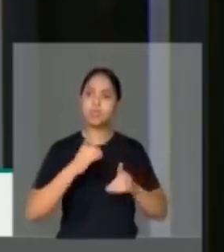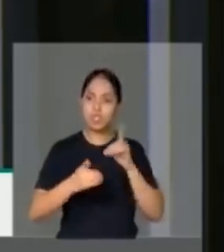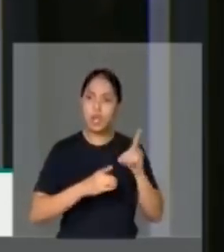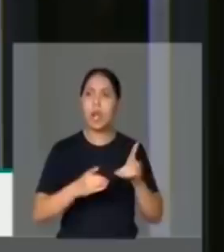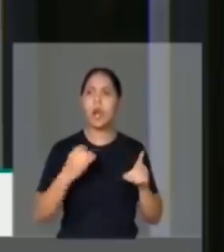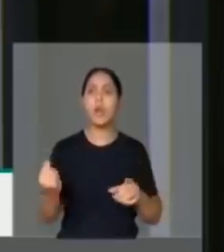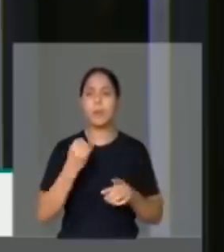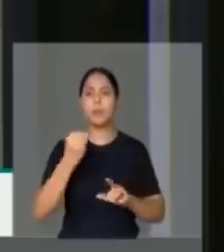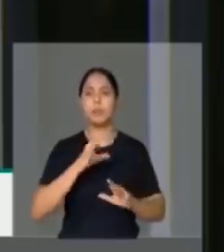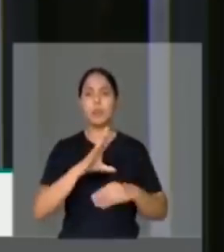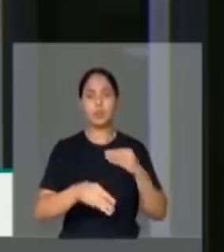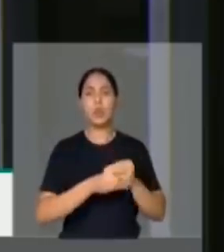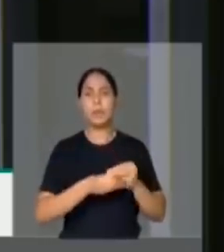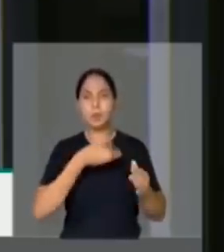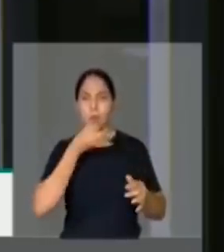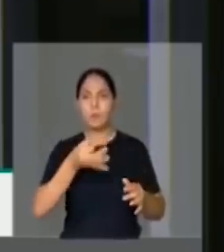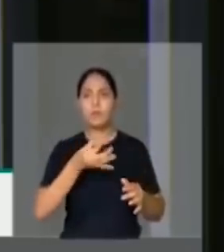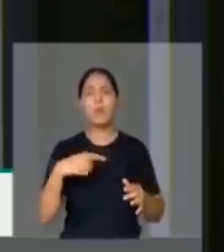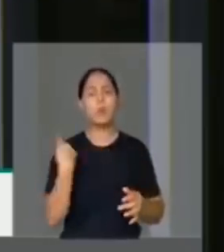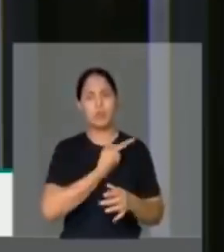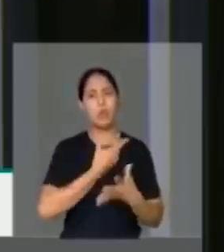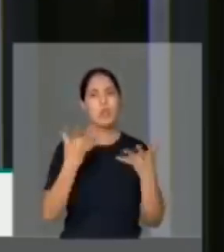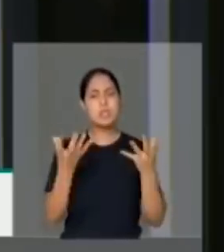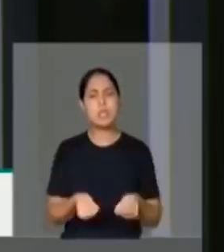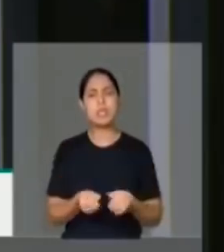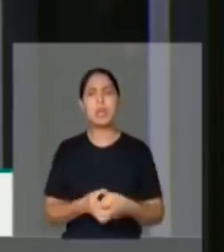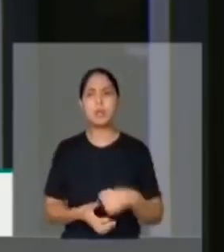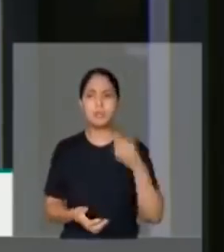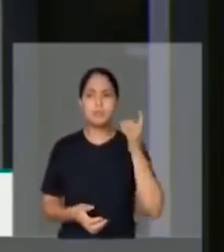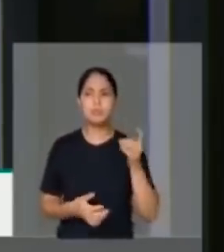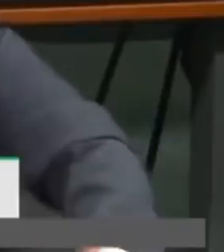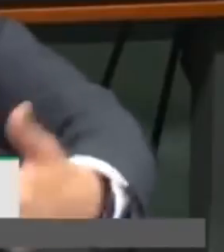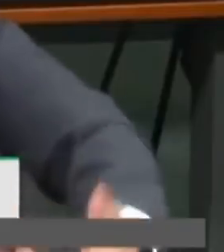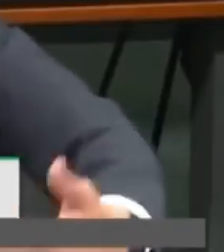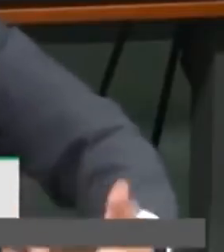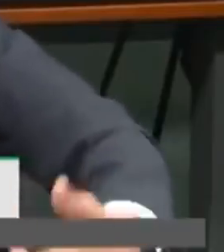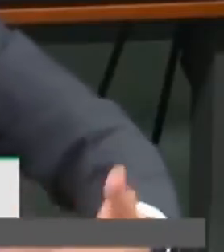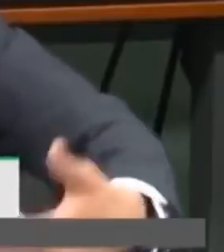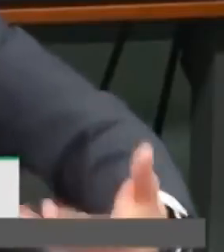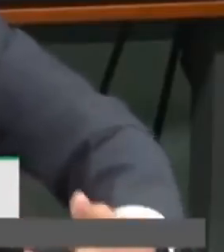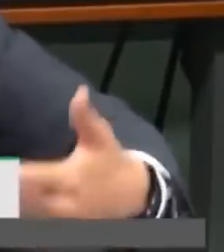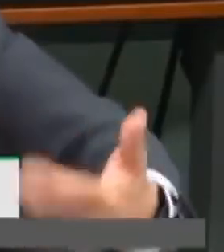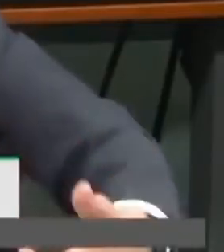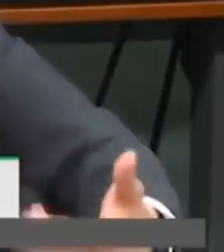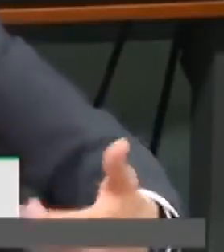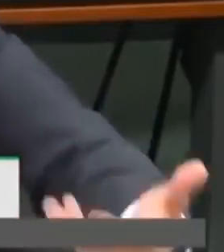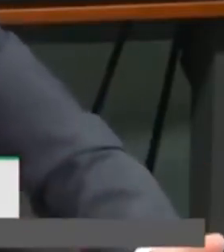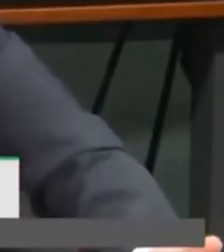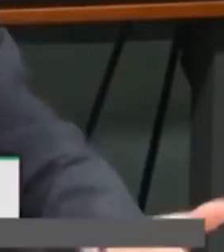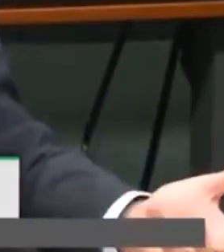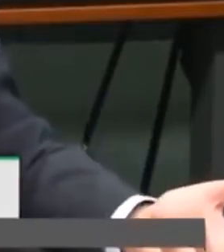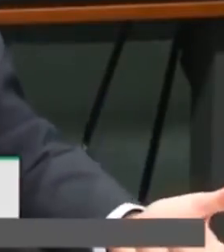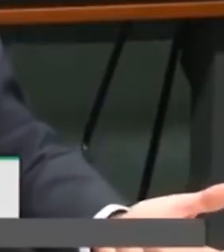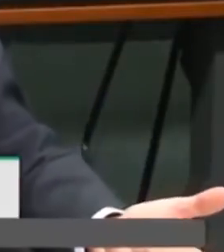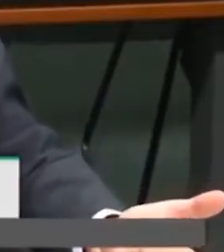apresentou uma emenda, uma sugestão que nós fizemos questão, deputado, de acatar. Precisa se construir novos presídios e existe recurso para isso.